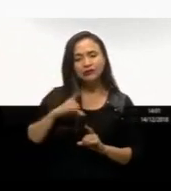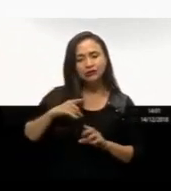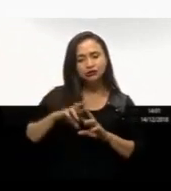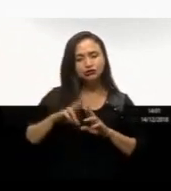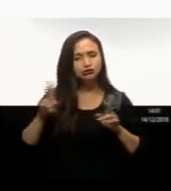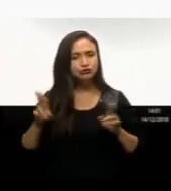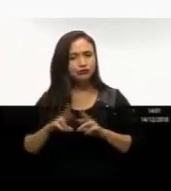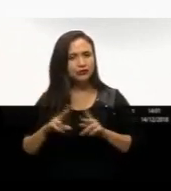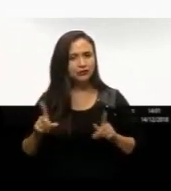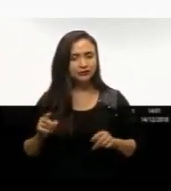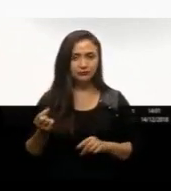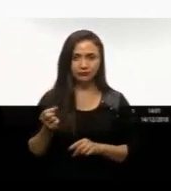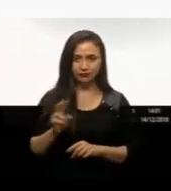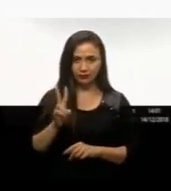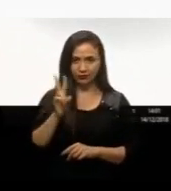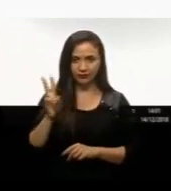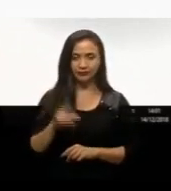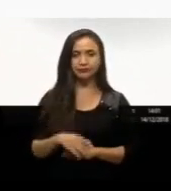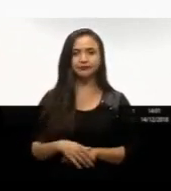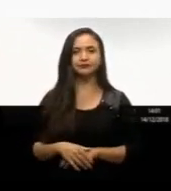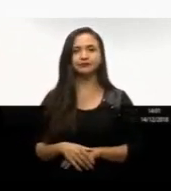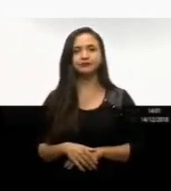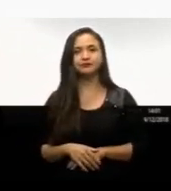que deu nos preços. Bom,